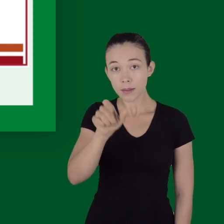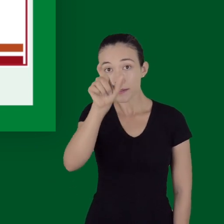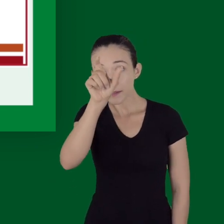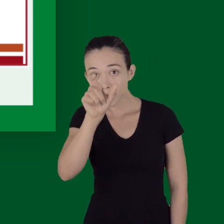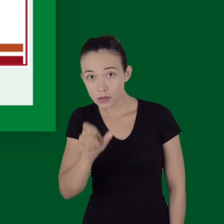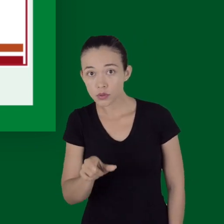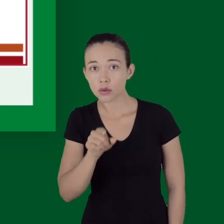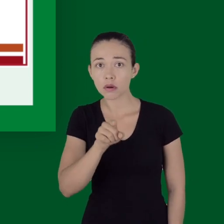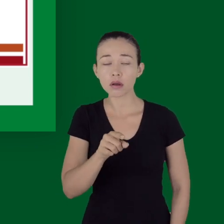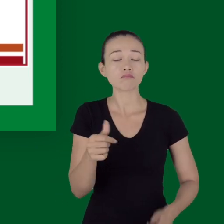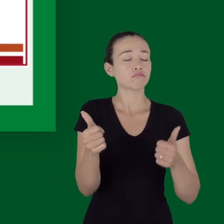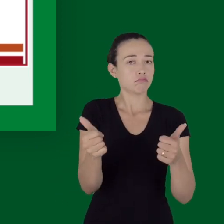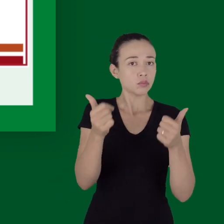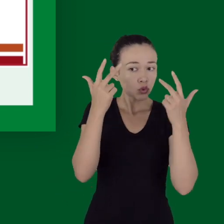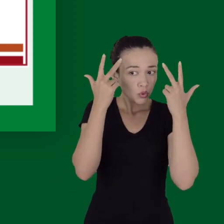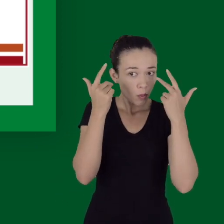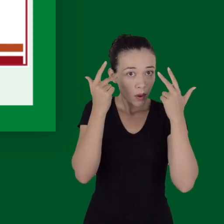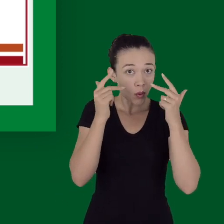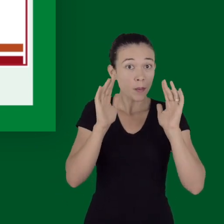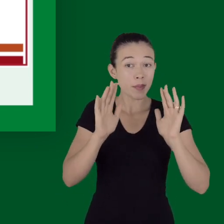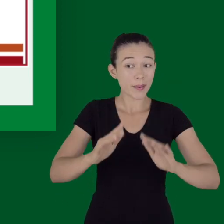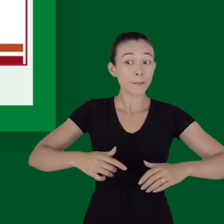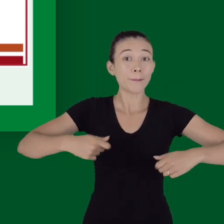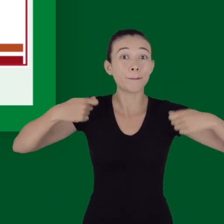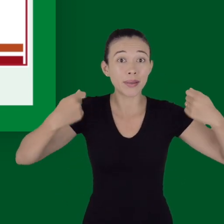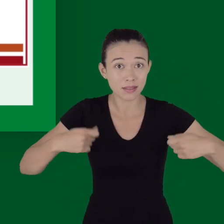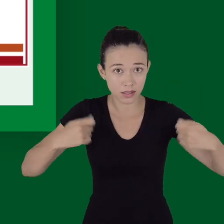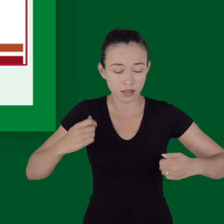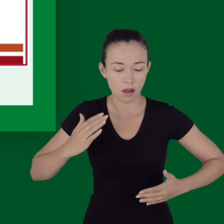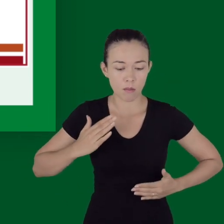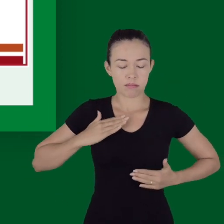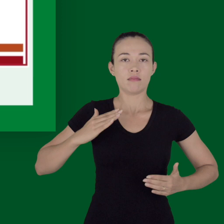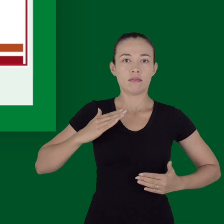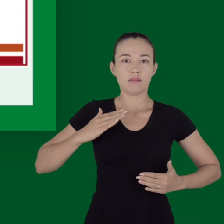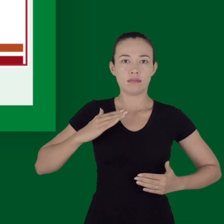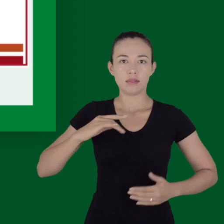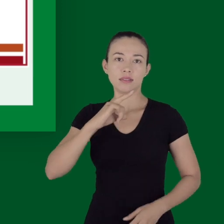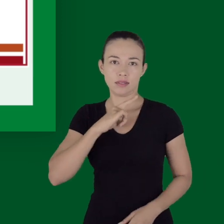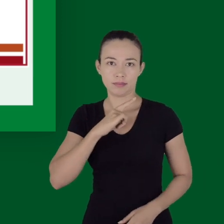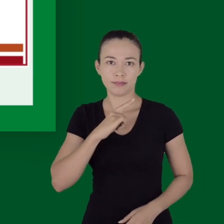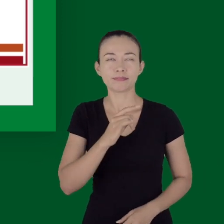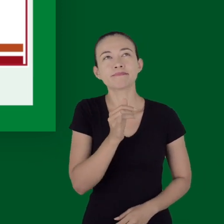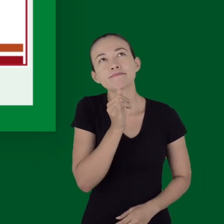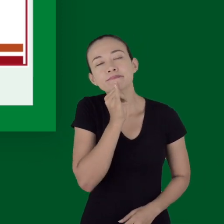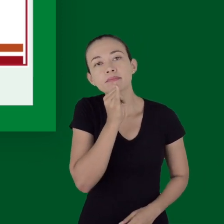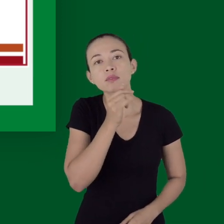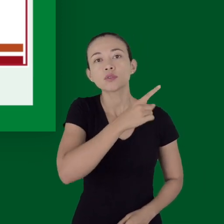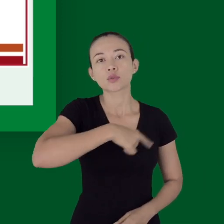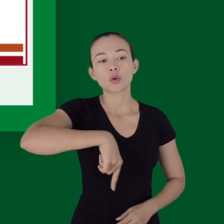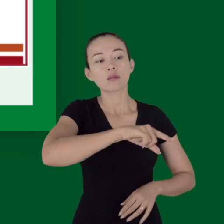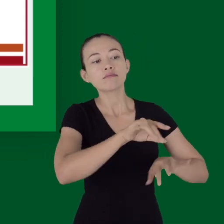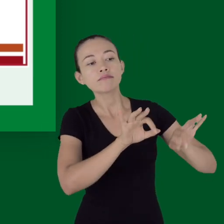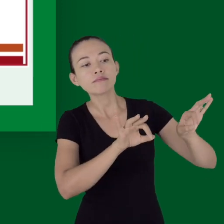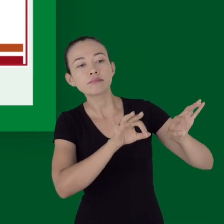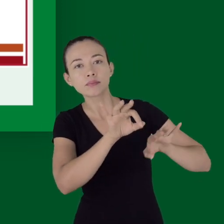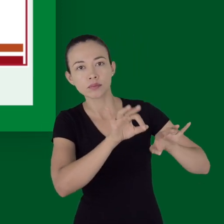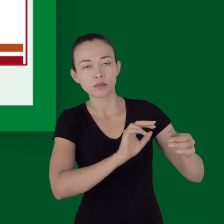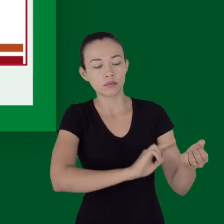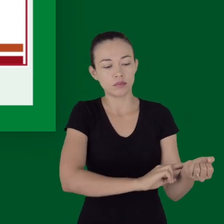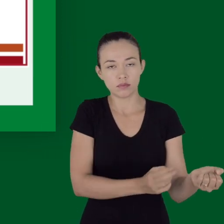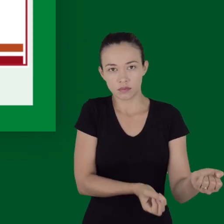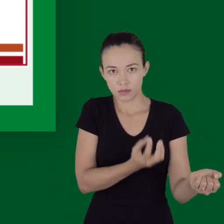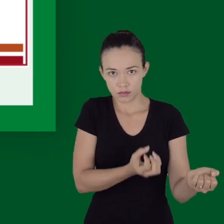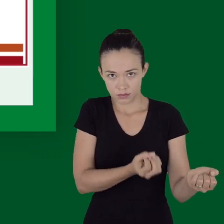A gente coloca ele nesse modo, que por exemplo, a gente ajusta uma frequência cardíaca, por exemplo, de 60. Se o paciente fizer uma